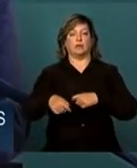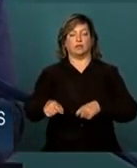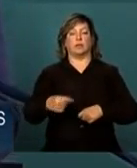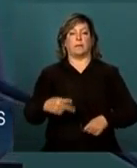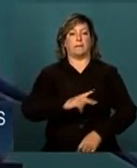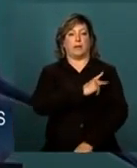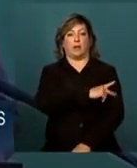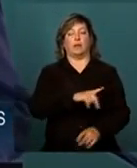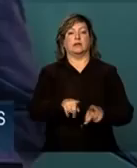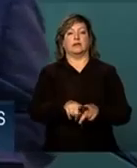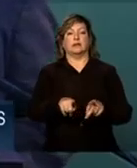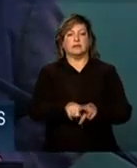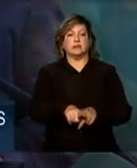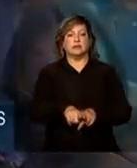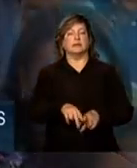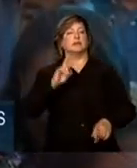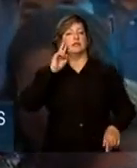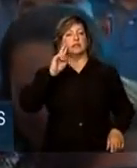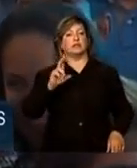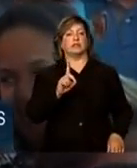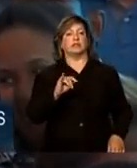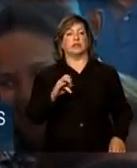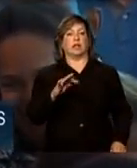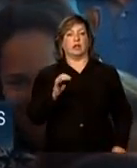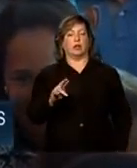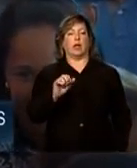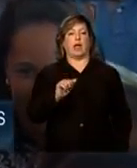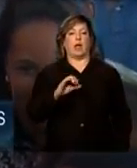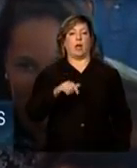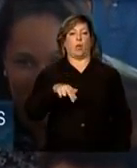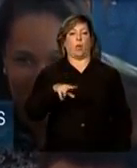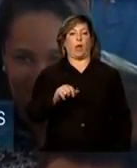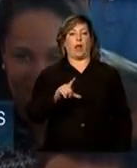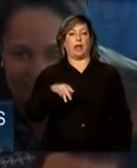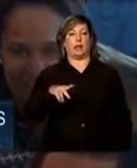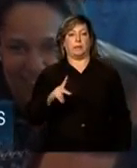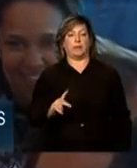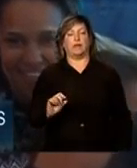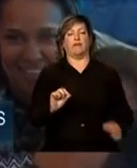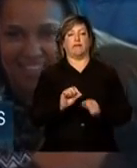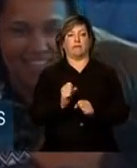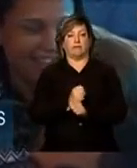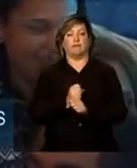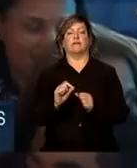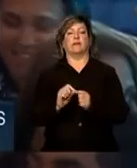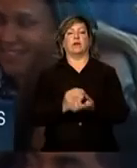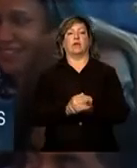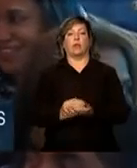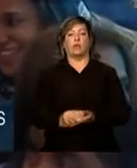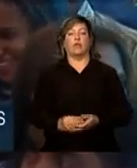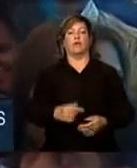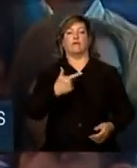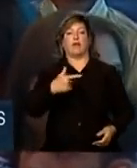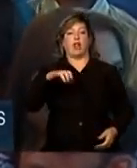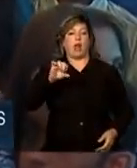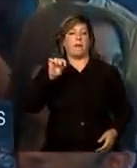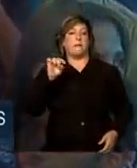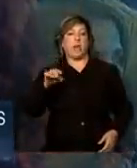Gonçalves, diretor da Aqualimp, que vai iniciar as instalações de 29 mil